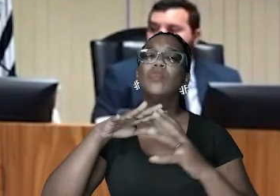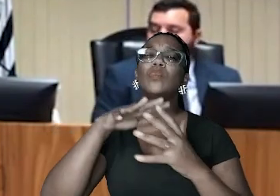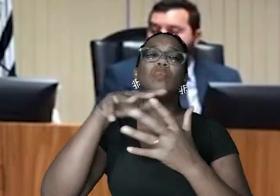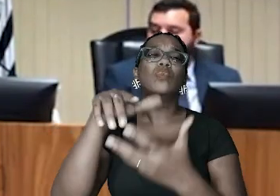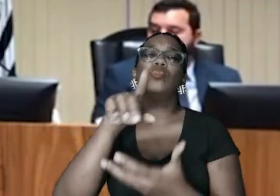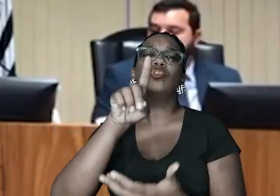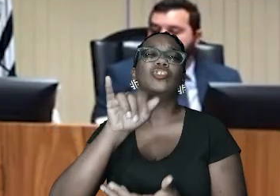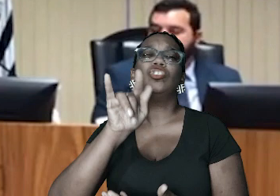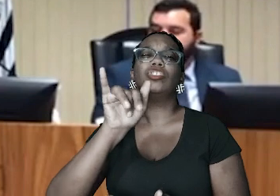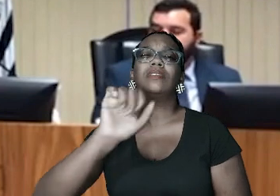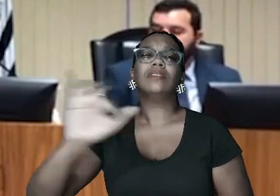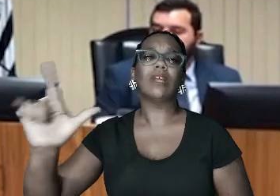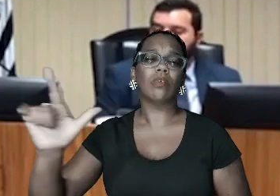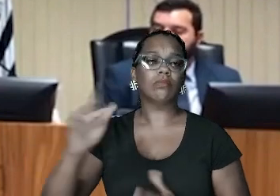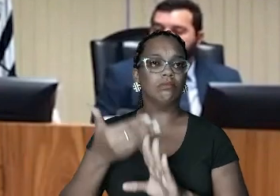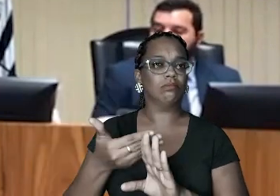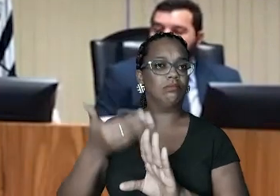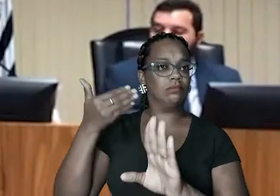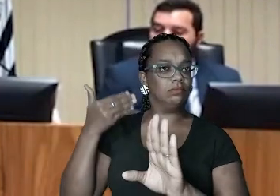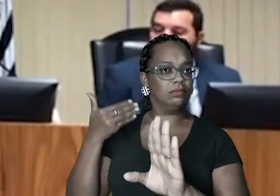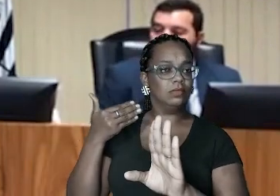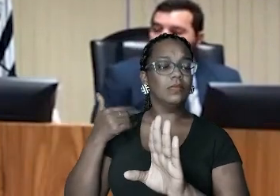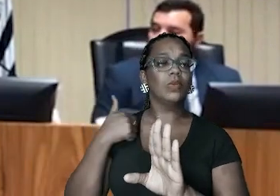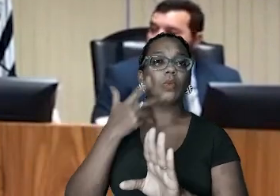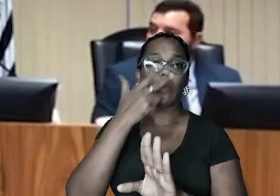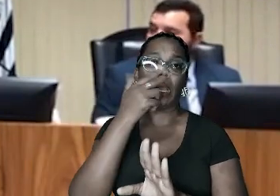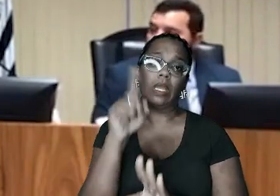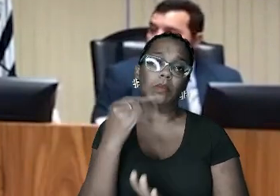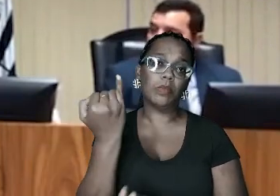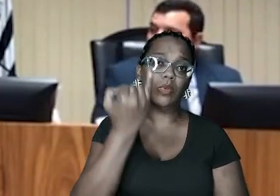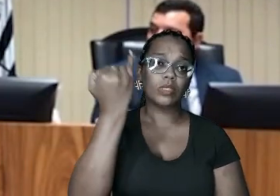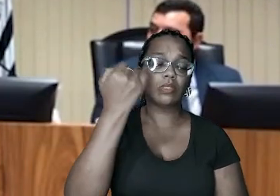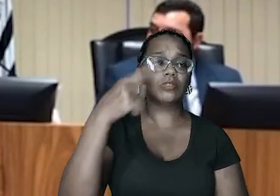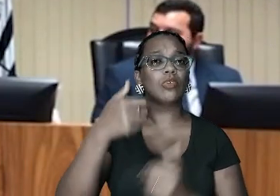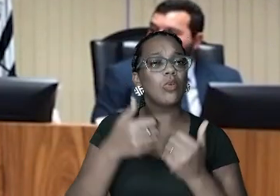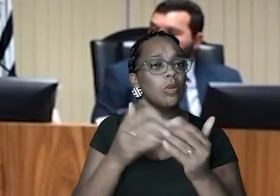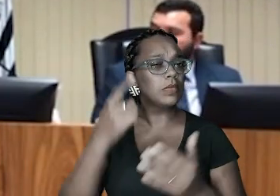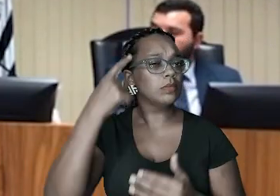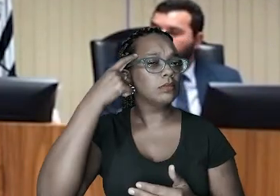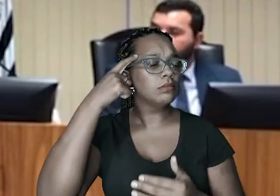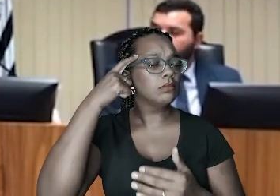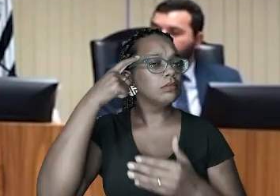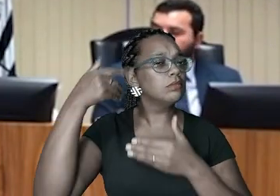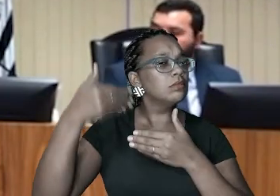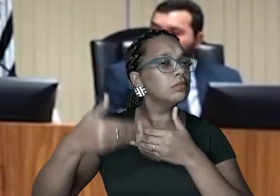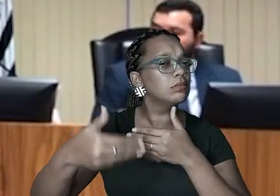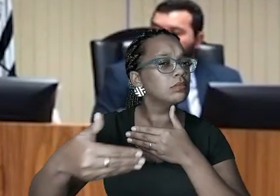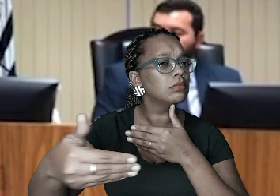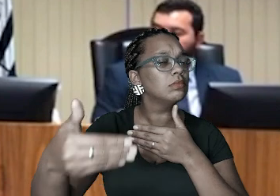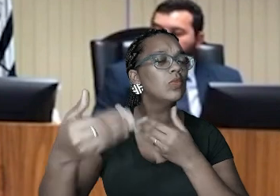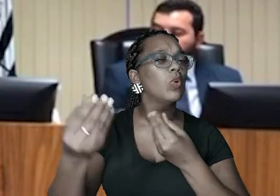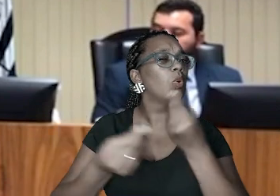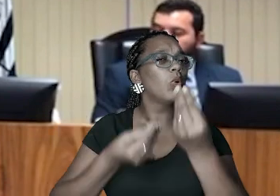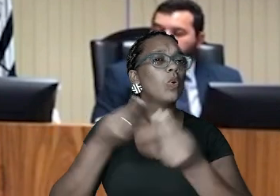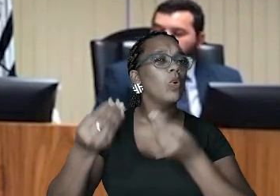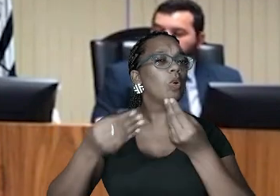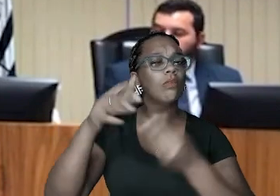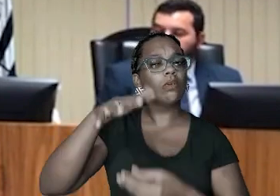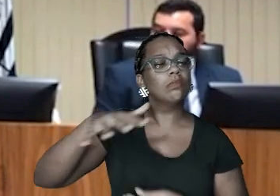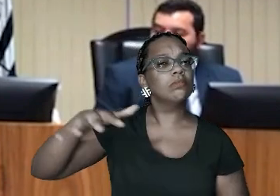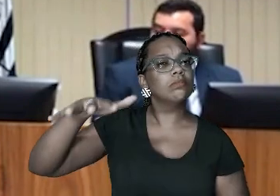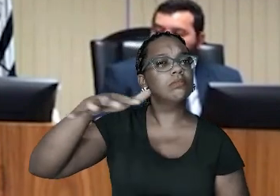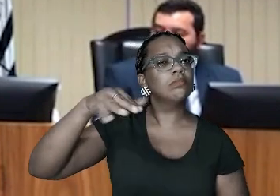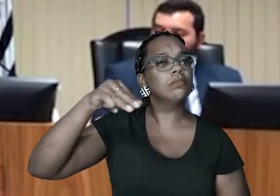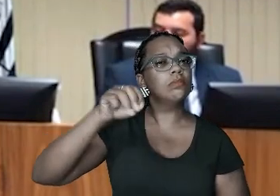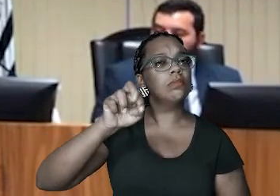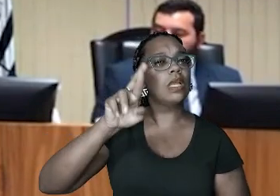mercado para falar do mundo digital no entanto eu gostaria de dar um passo atrás porque eu acho que é importante nós começarmos a